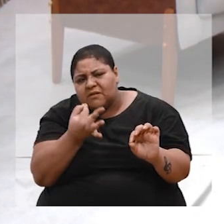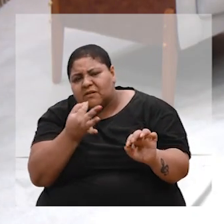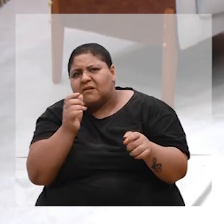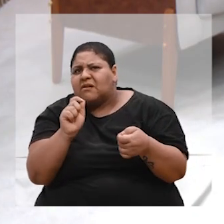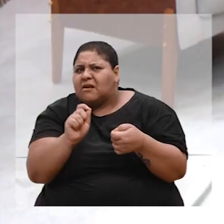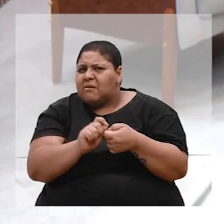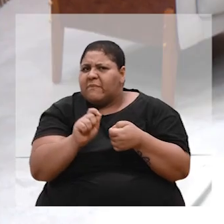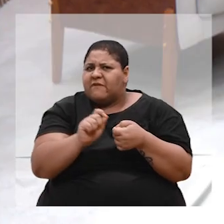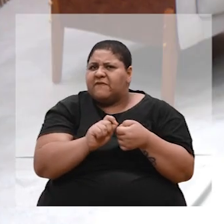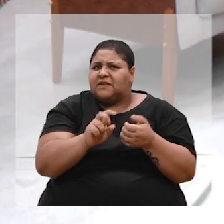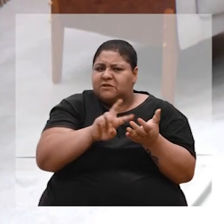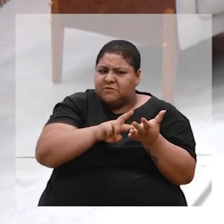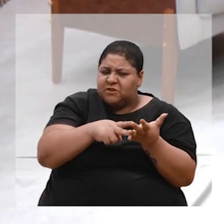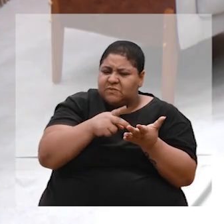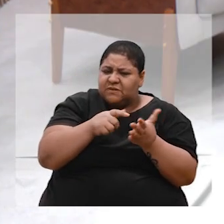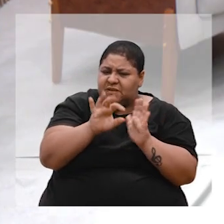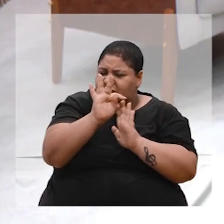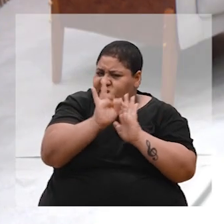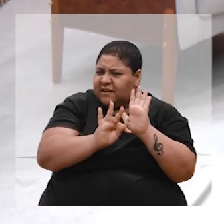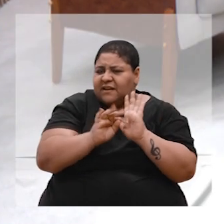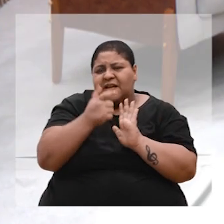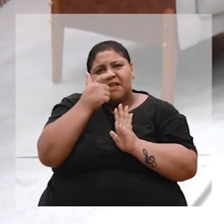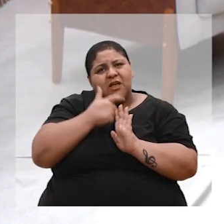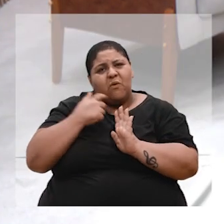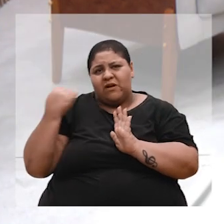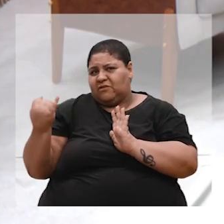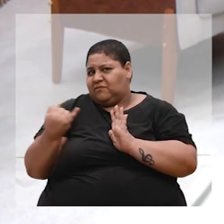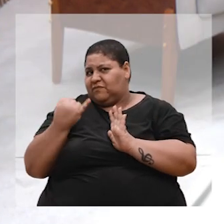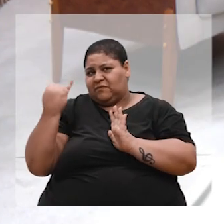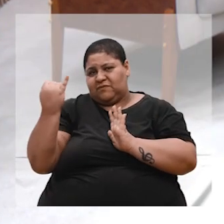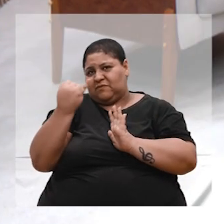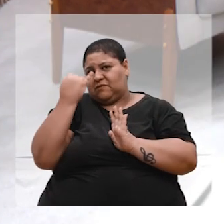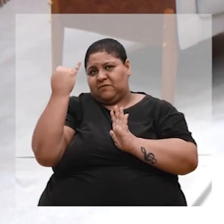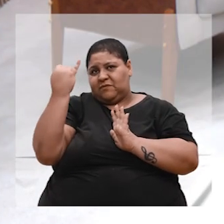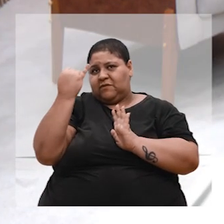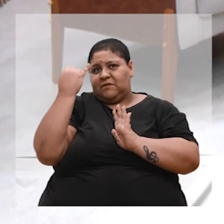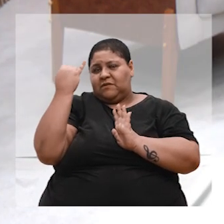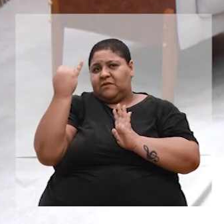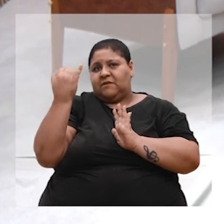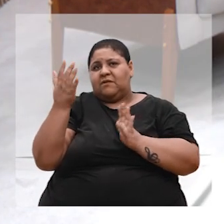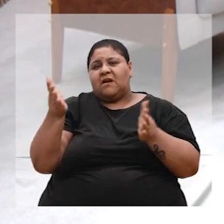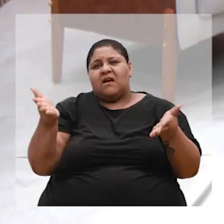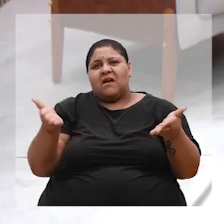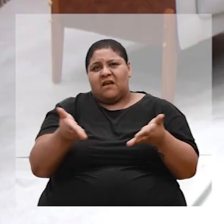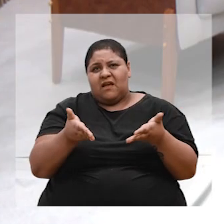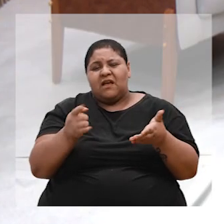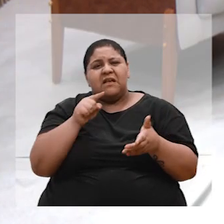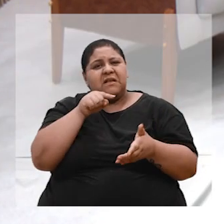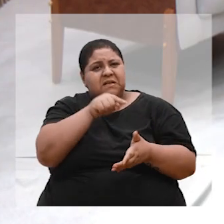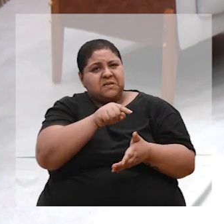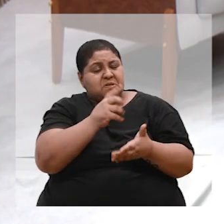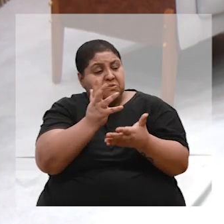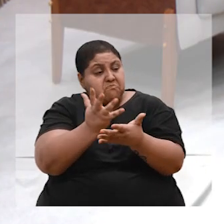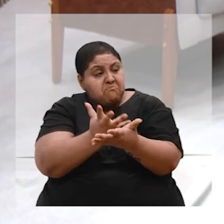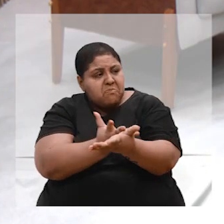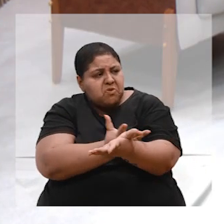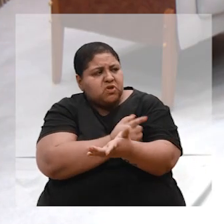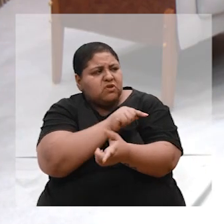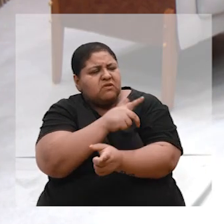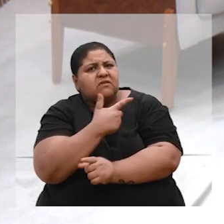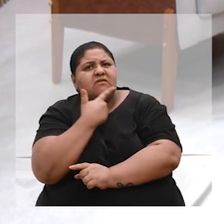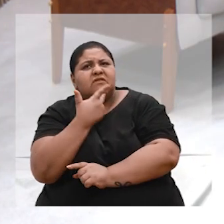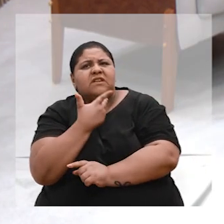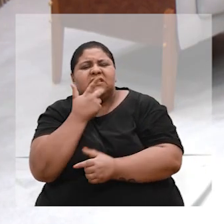entendeu, para fazer um negócio de uma interpretação de texto que eu acho que é fundamental, prof. Nossa, me bateu no coração isso que tu falasse